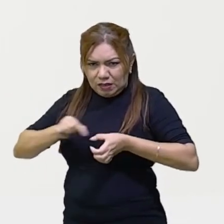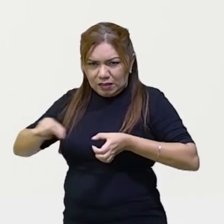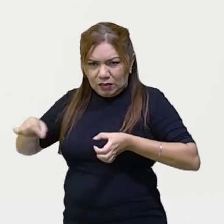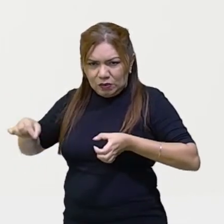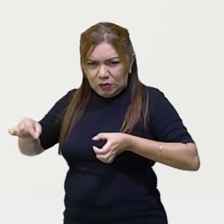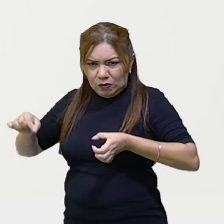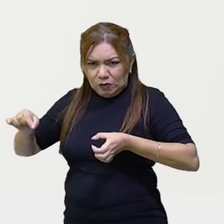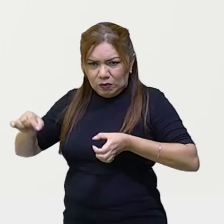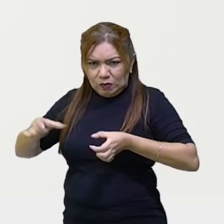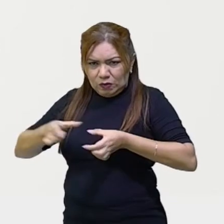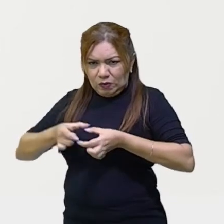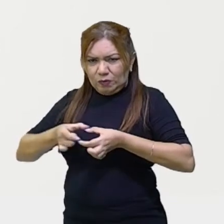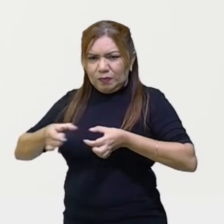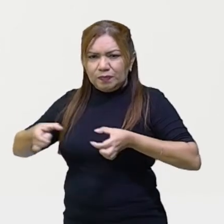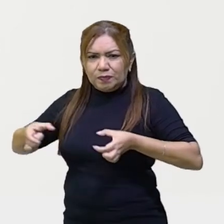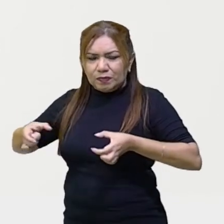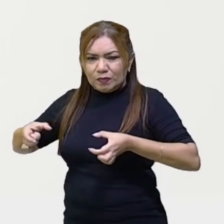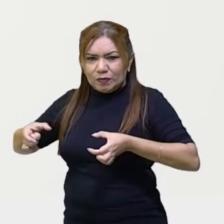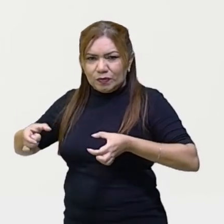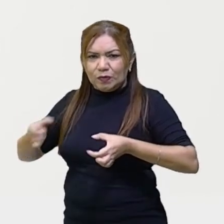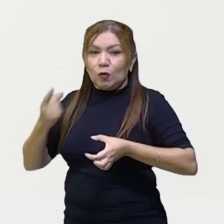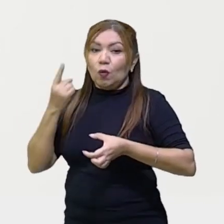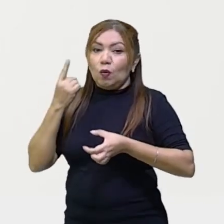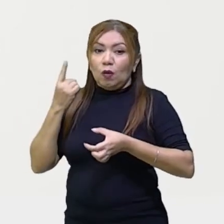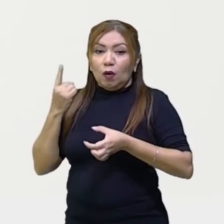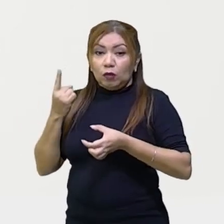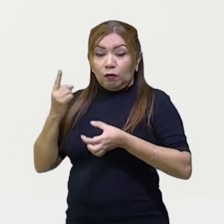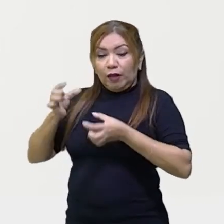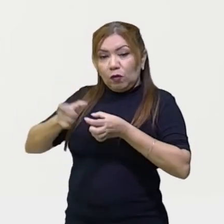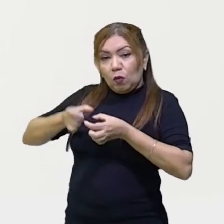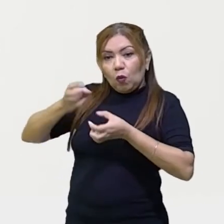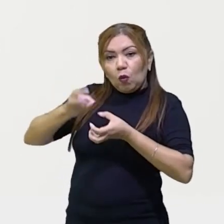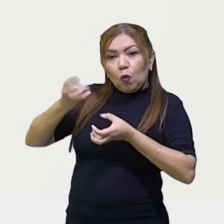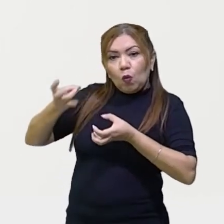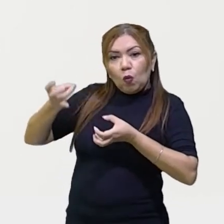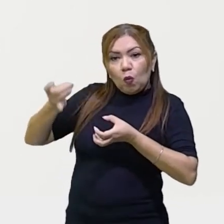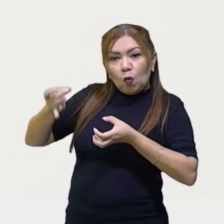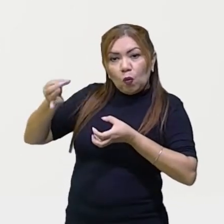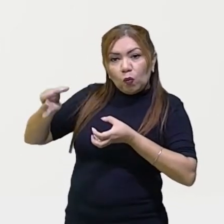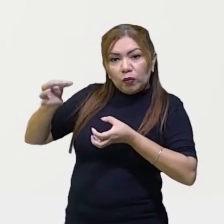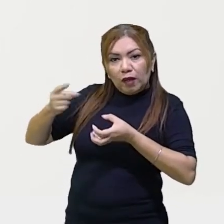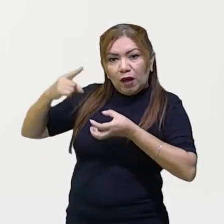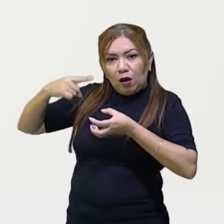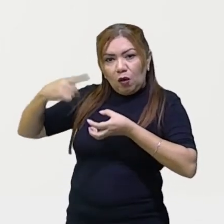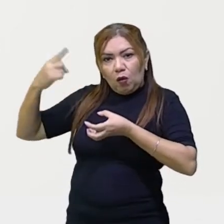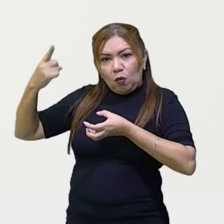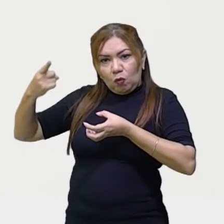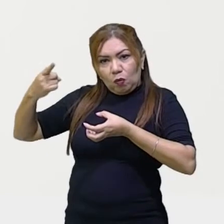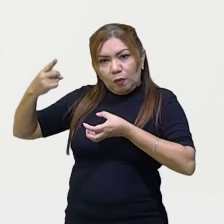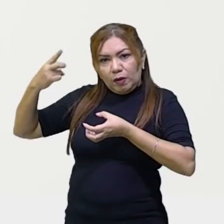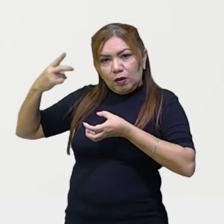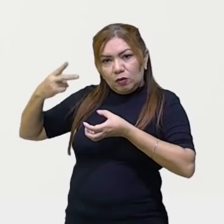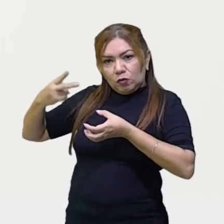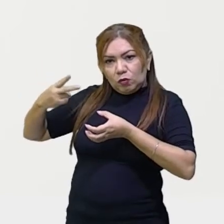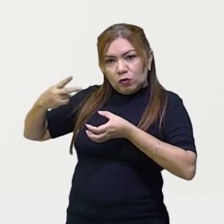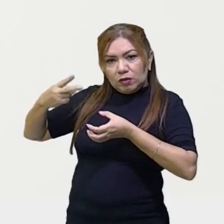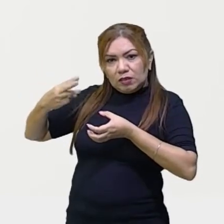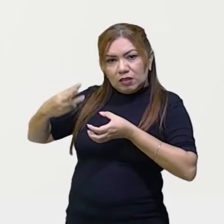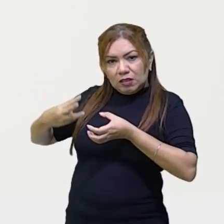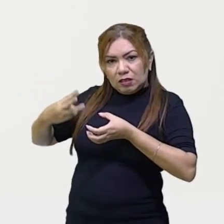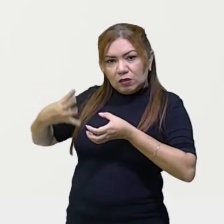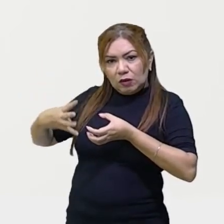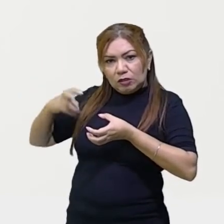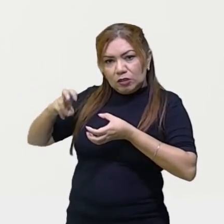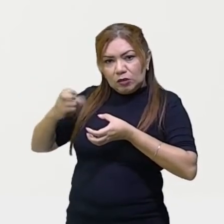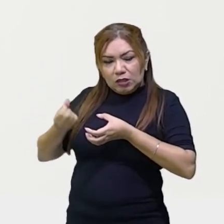retangular são quantas uma duas três quatro cinco seis seis regiões